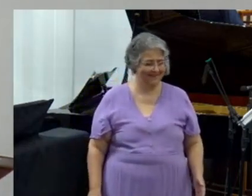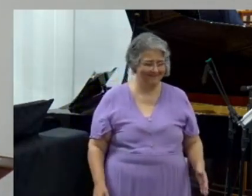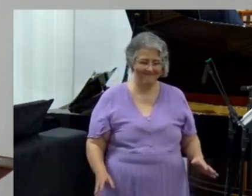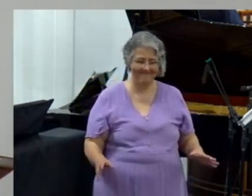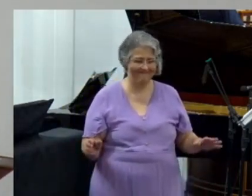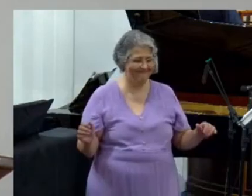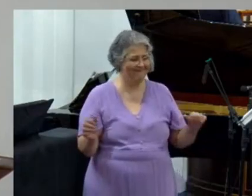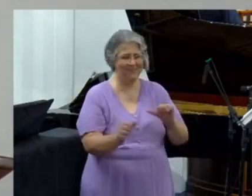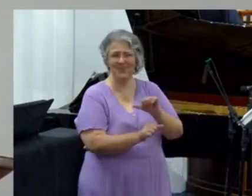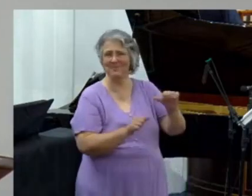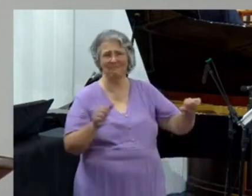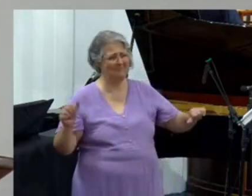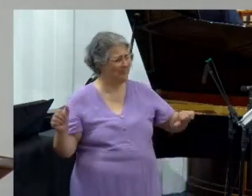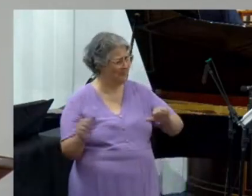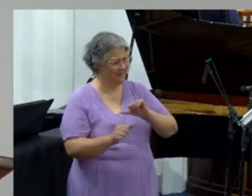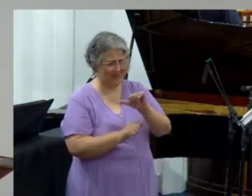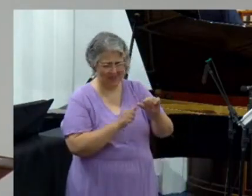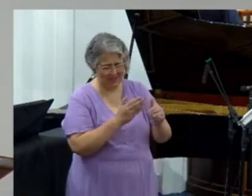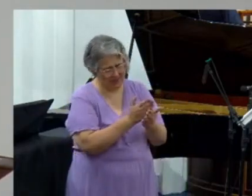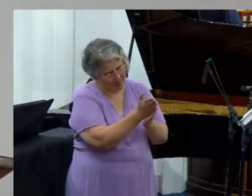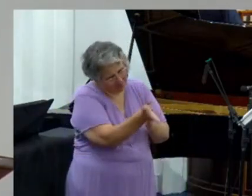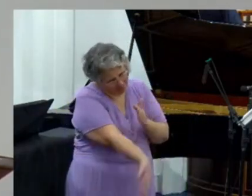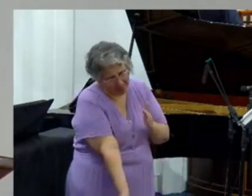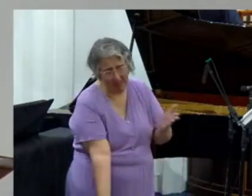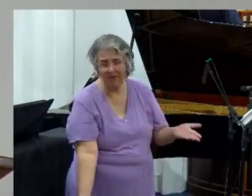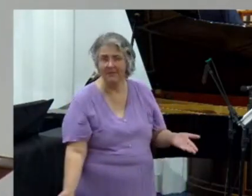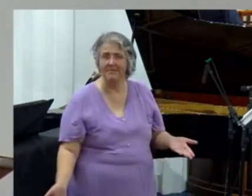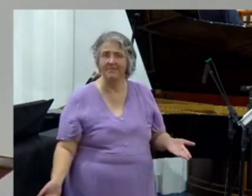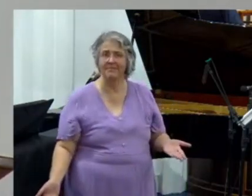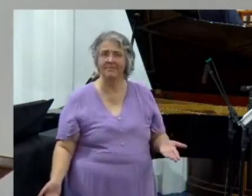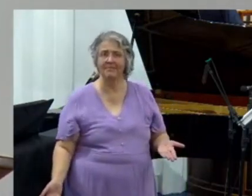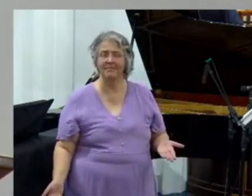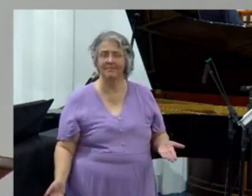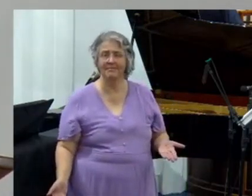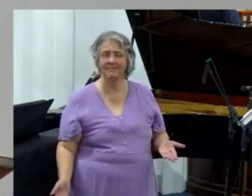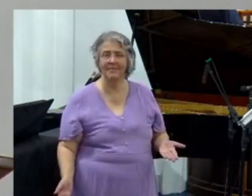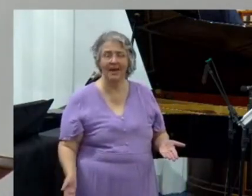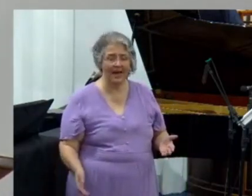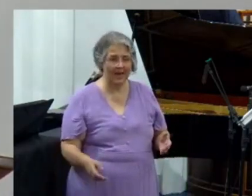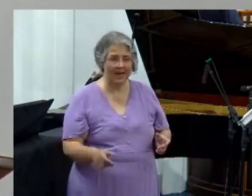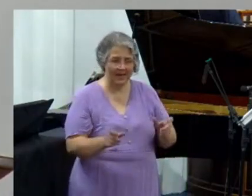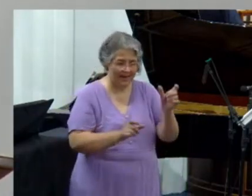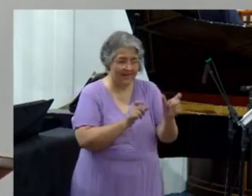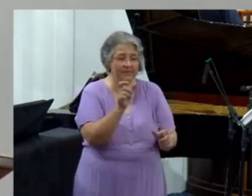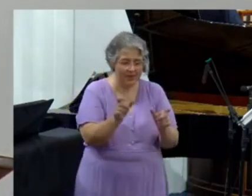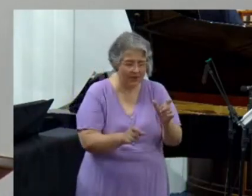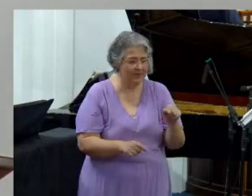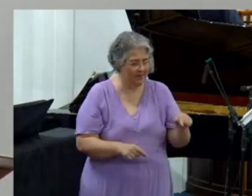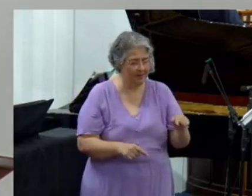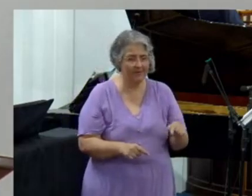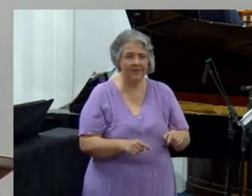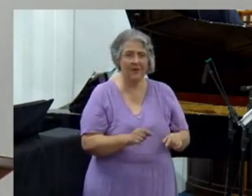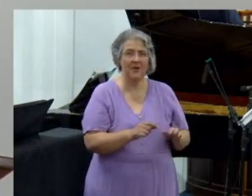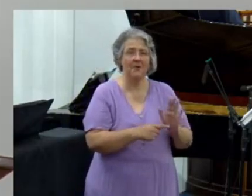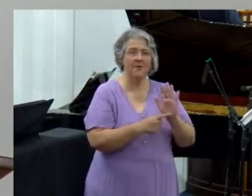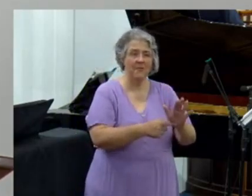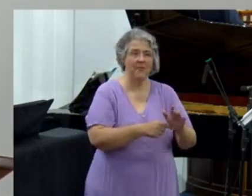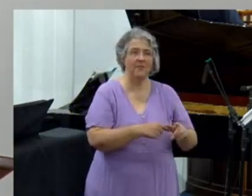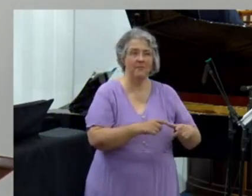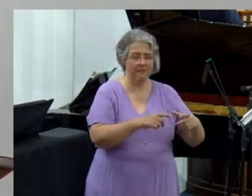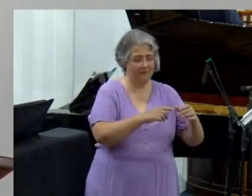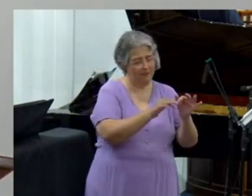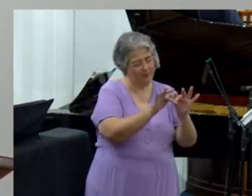primeiro século. As pessoas estavam lidando com o templo e lidando com esse que deveria ser um instrumento